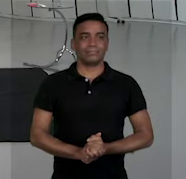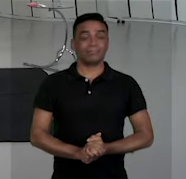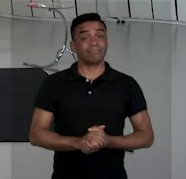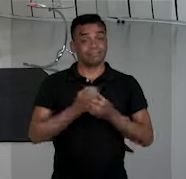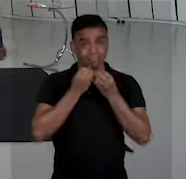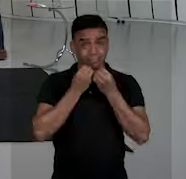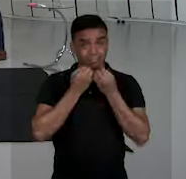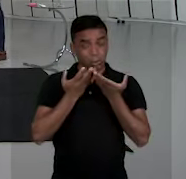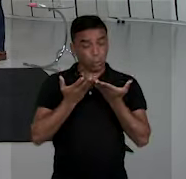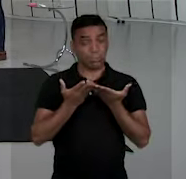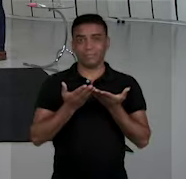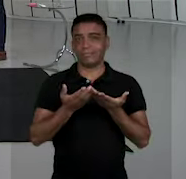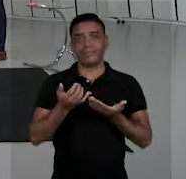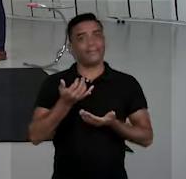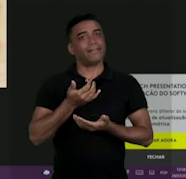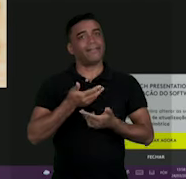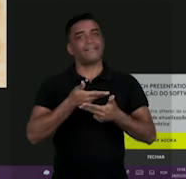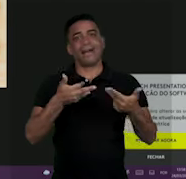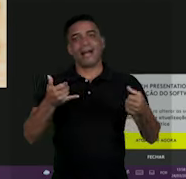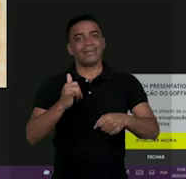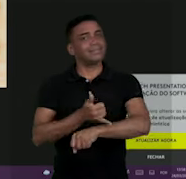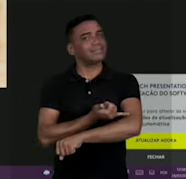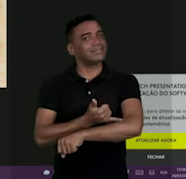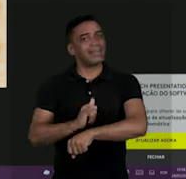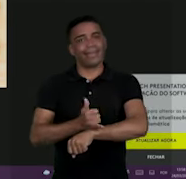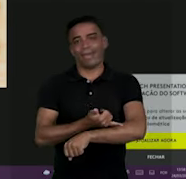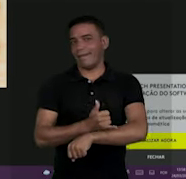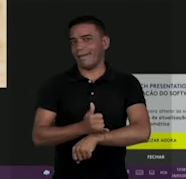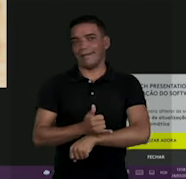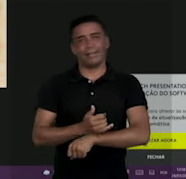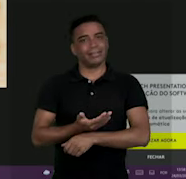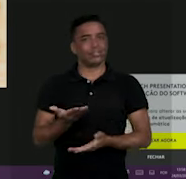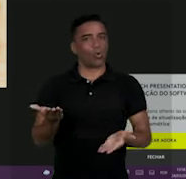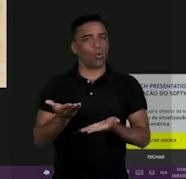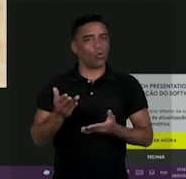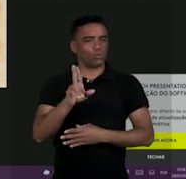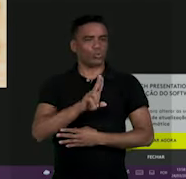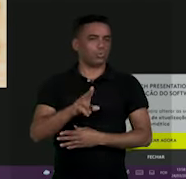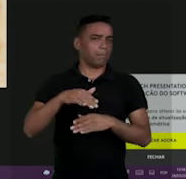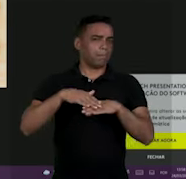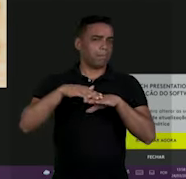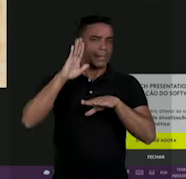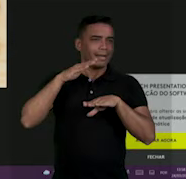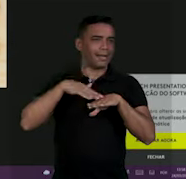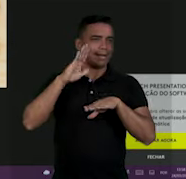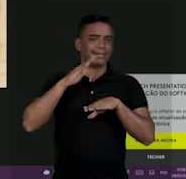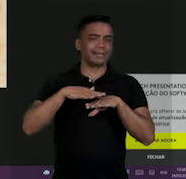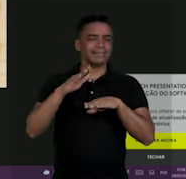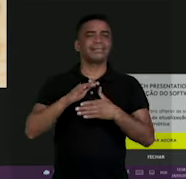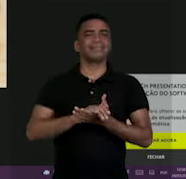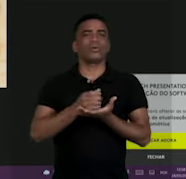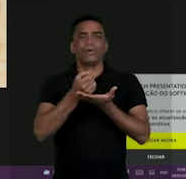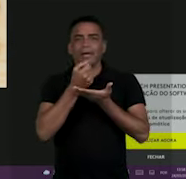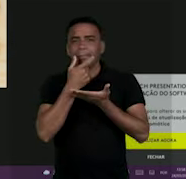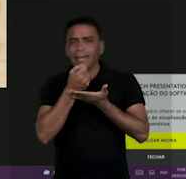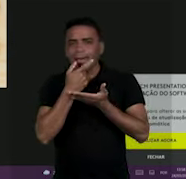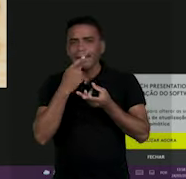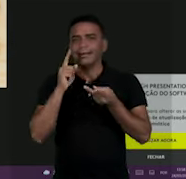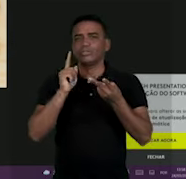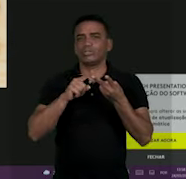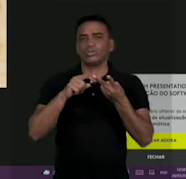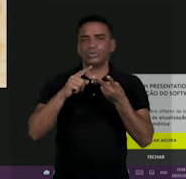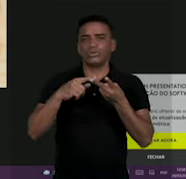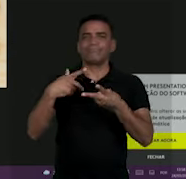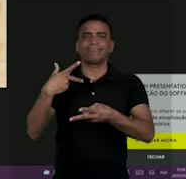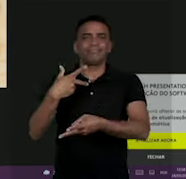Bom, dos métodos contraceptivos atuais, né? A gente tem vários métodos. Pílula anticoncepcional, método